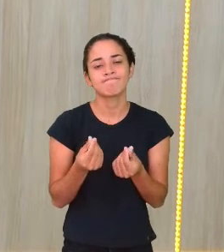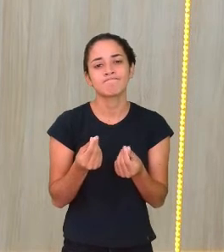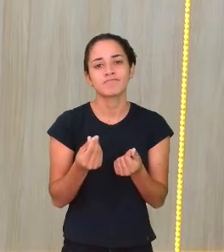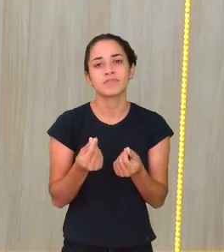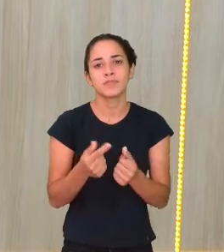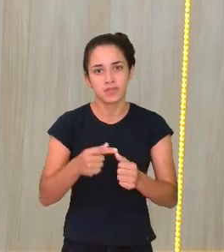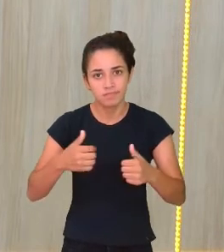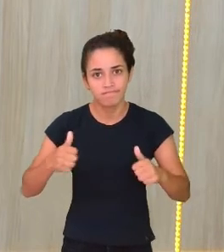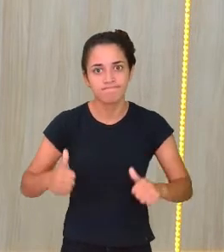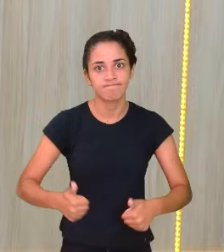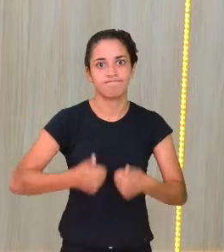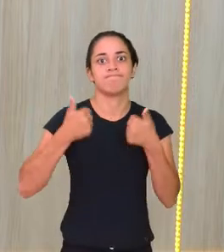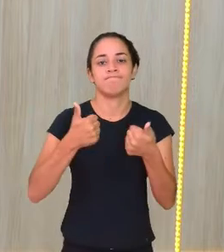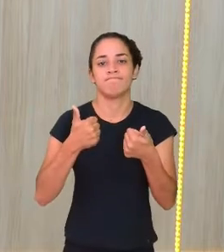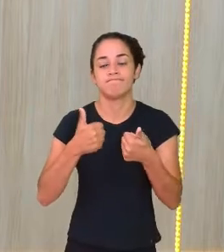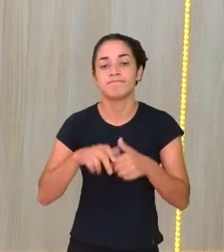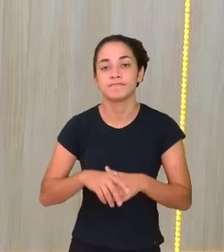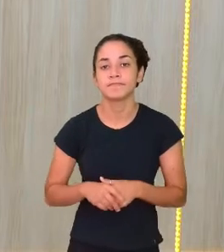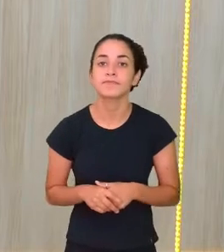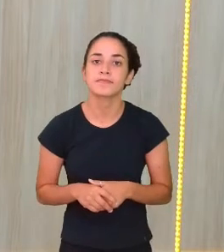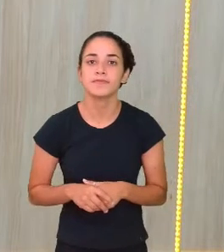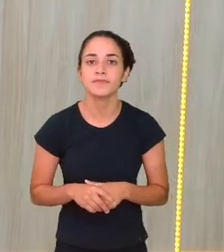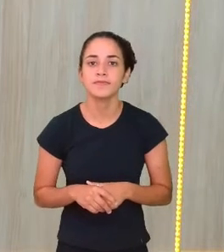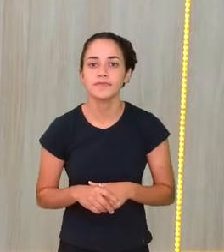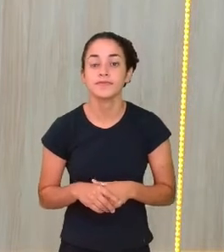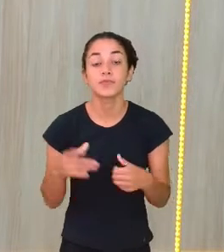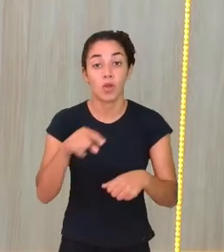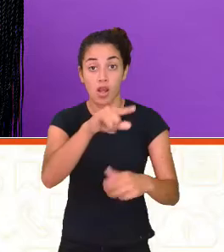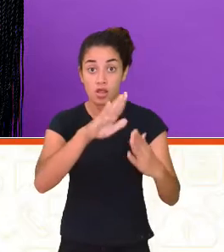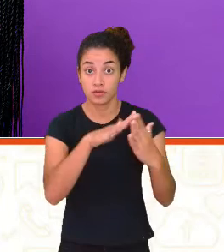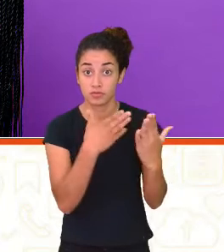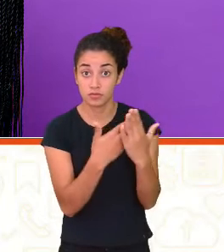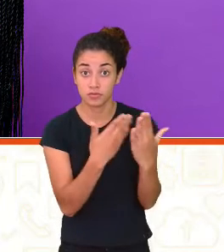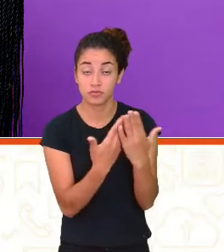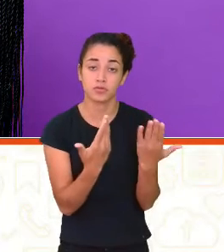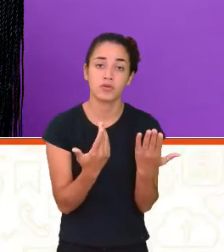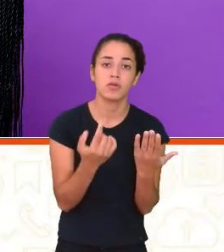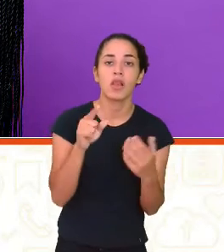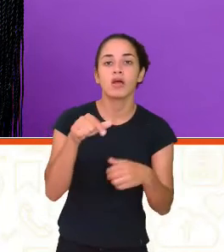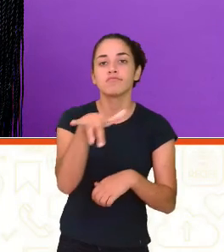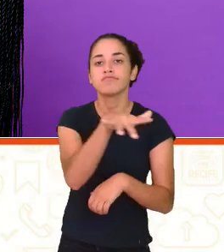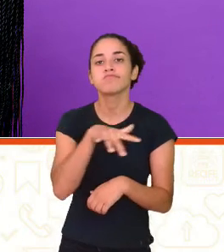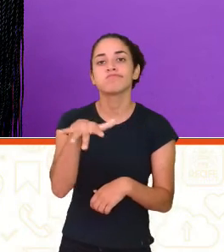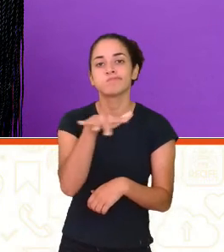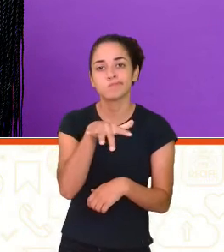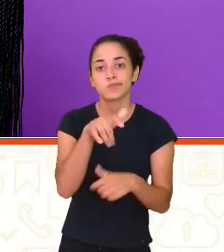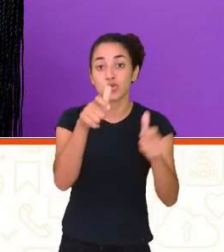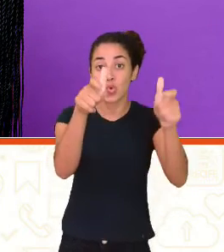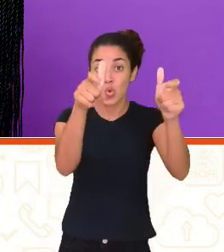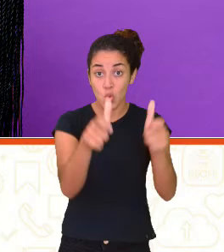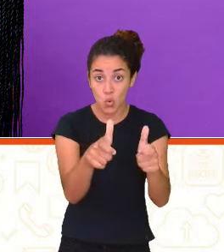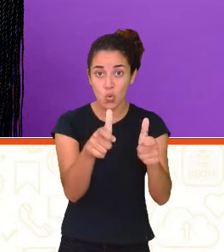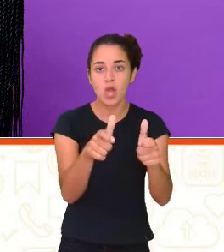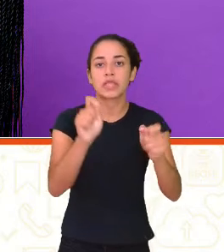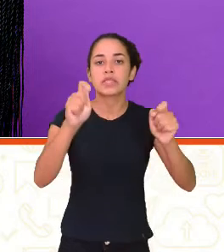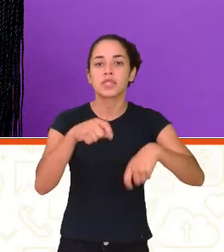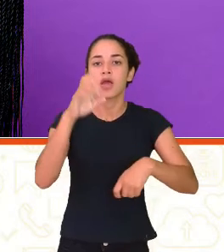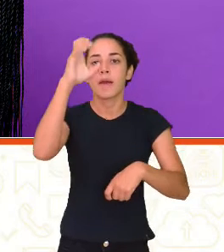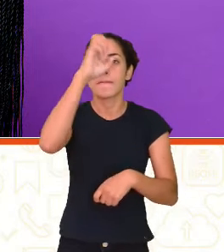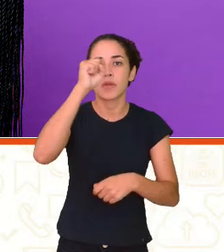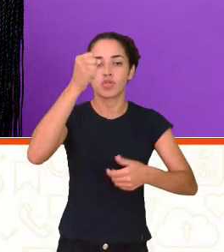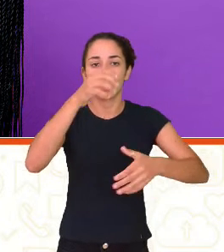mais pertinente. A escola é um ambiente no qual aprende-se